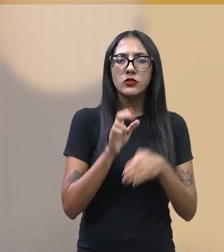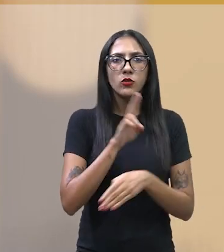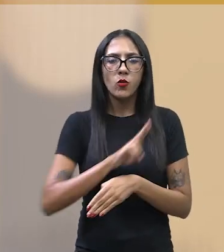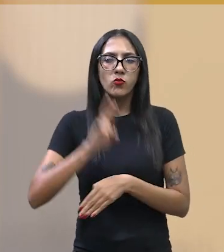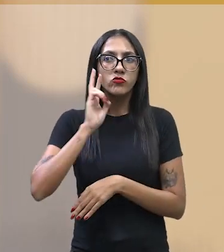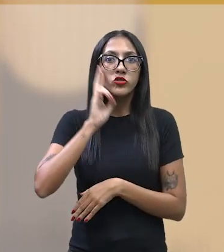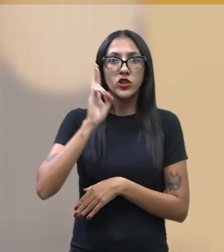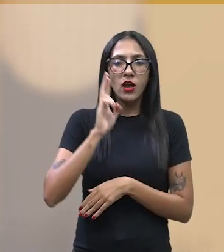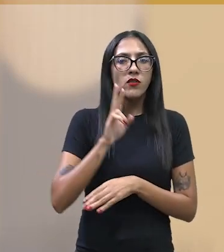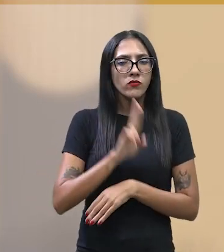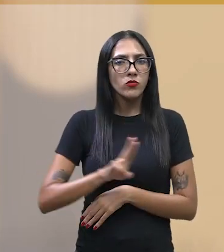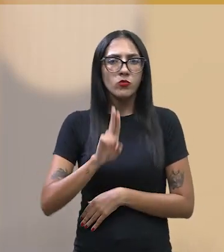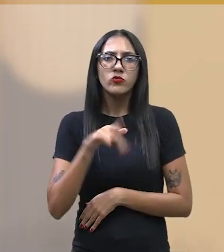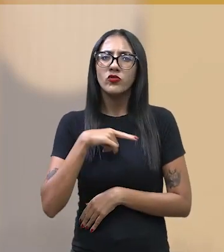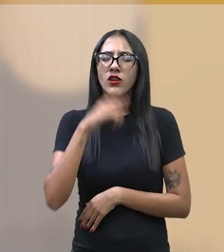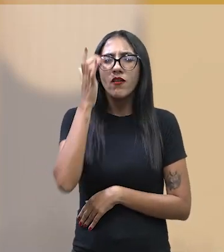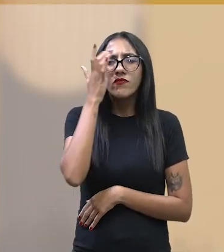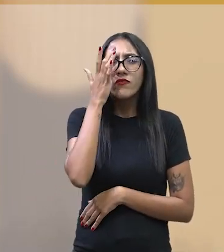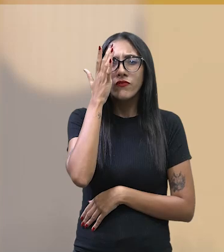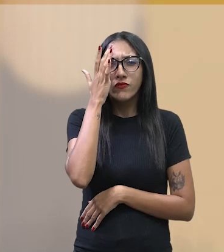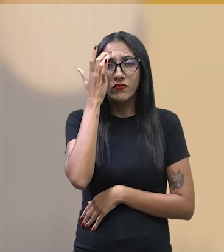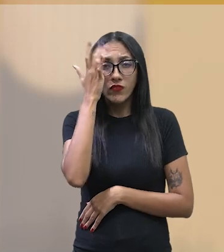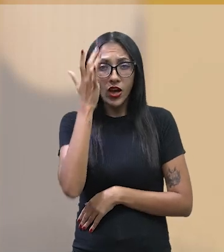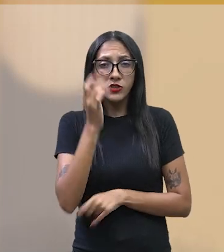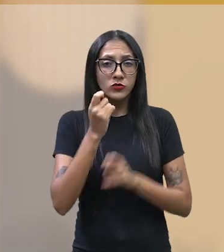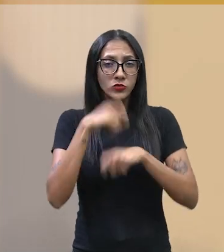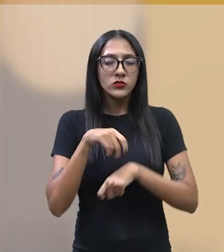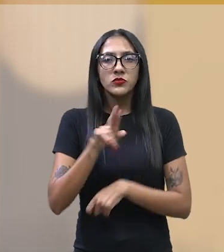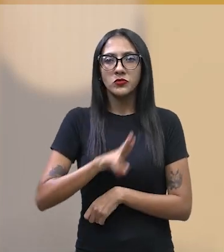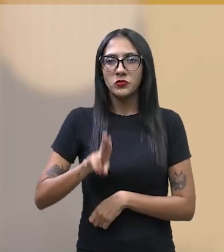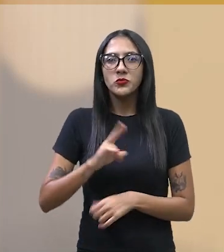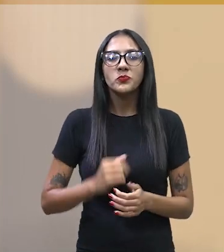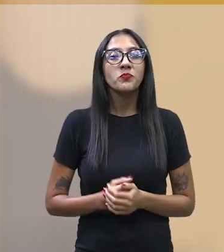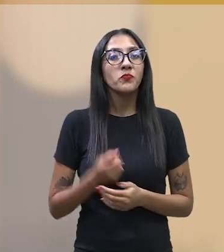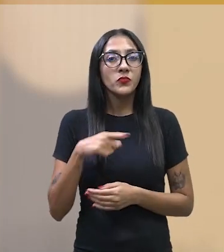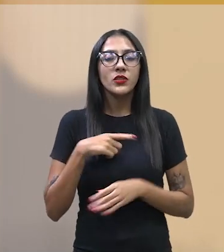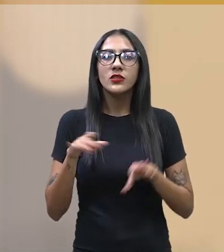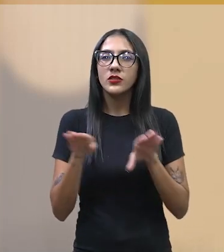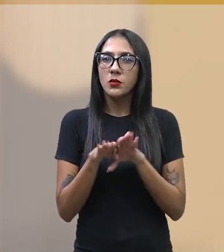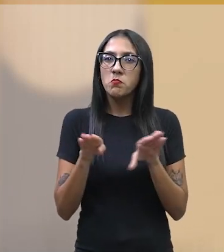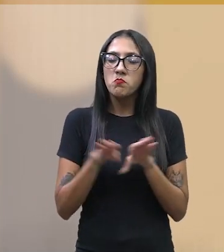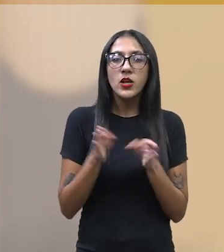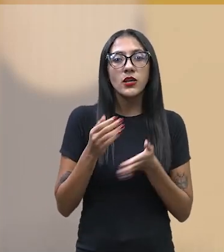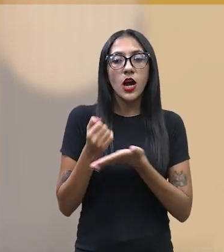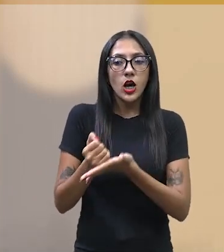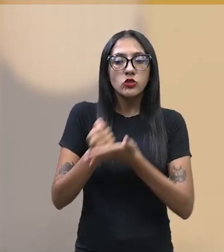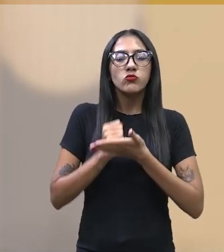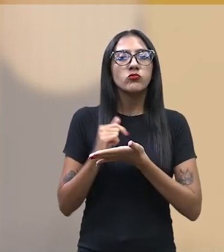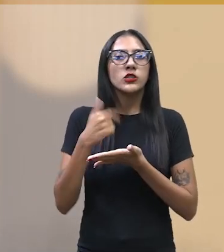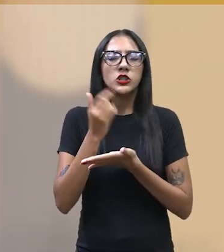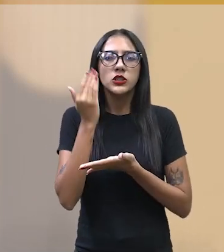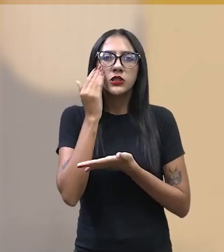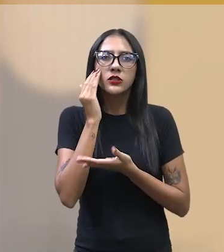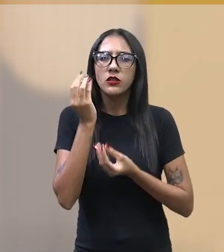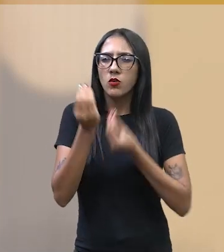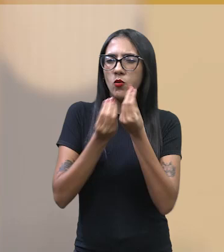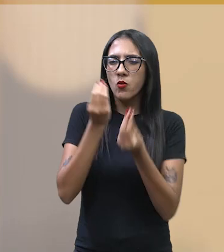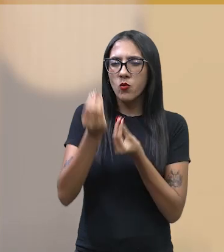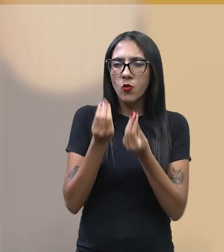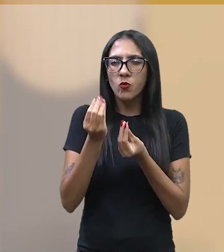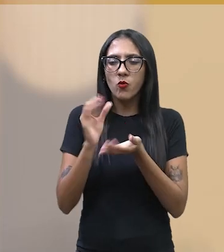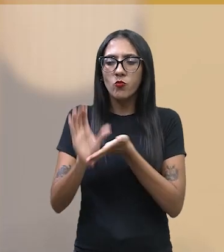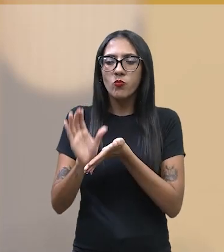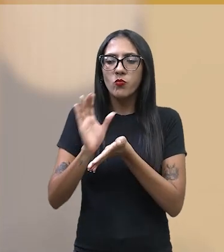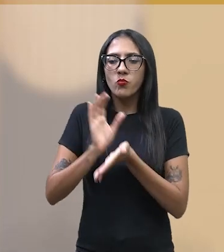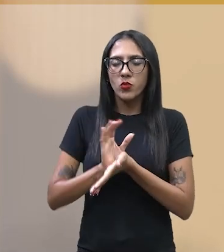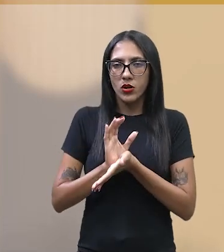ele é confiável, ele é fácil de calcular e ele também ajuda você a entender ali a sua margem de lucro em